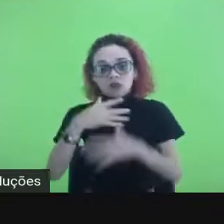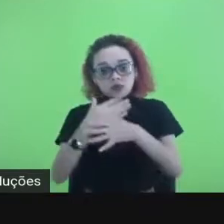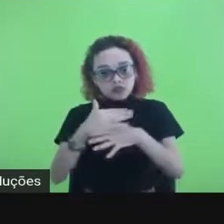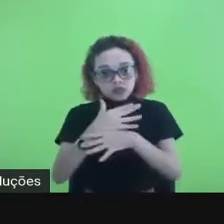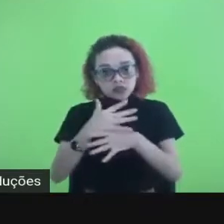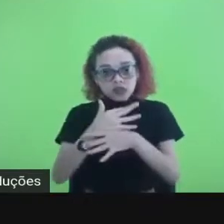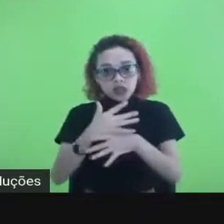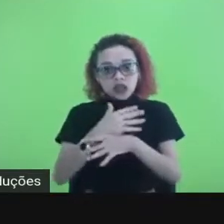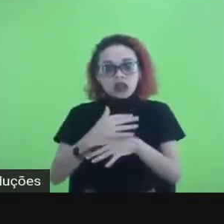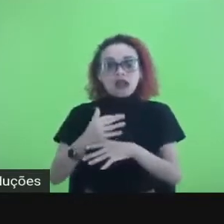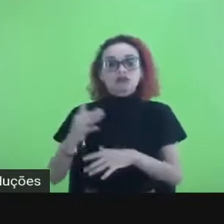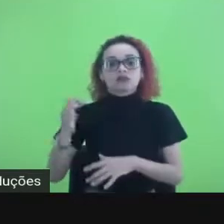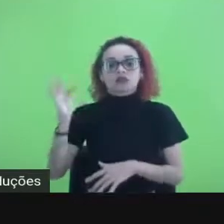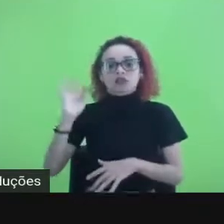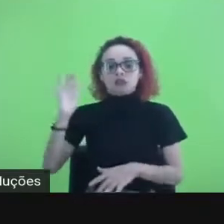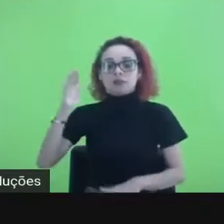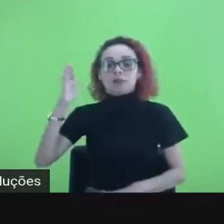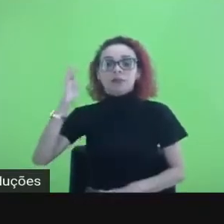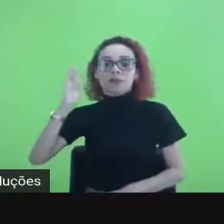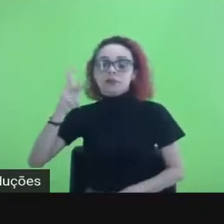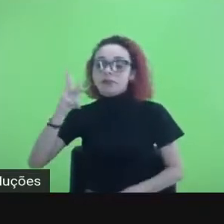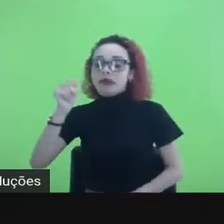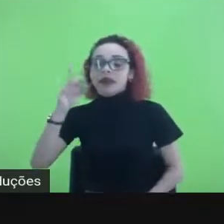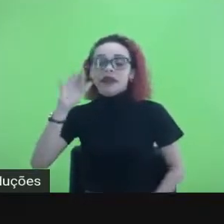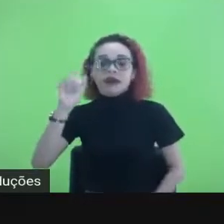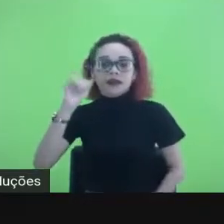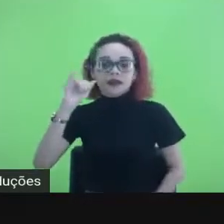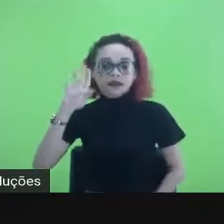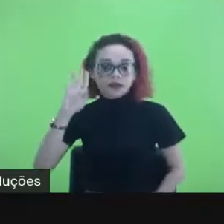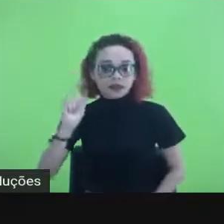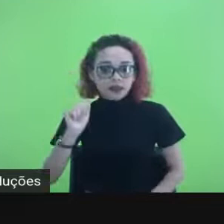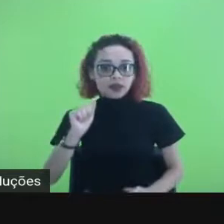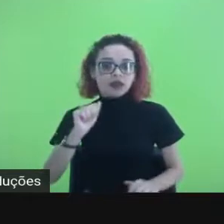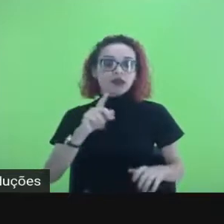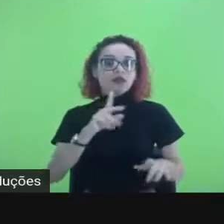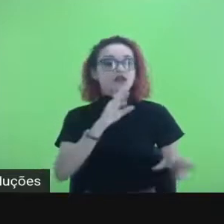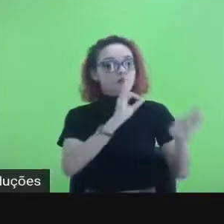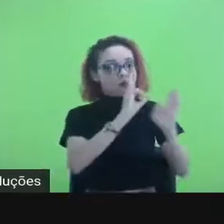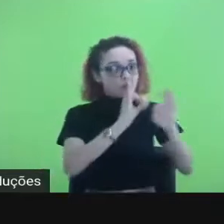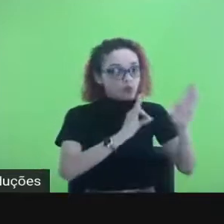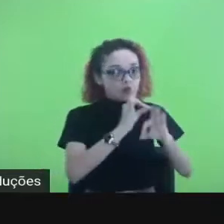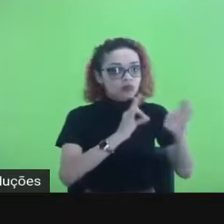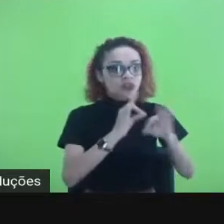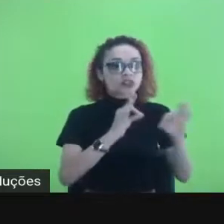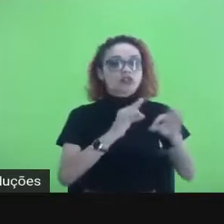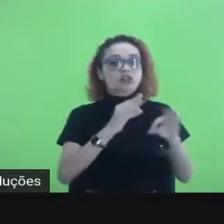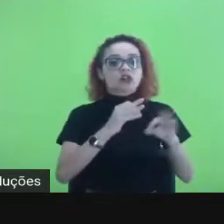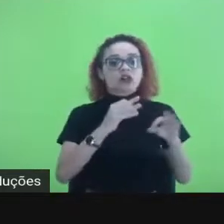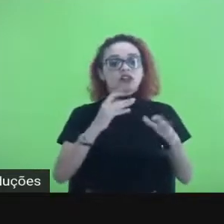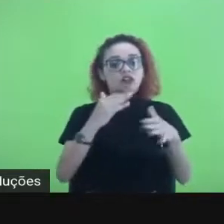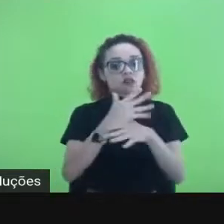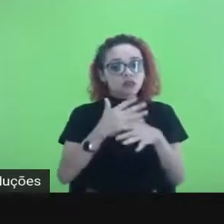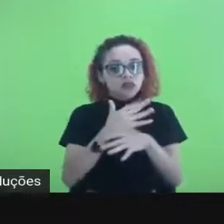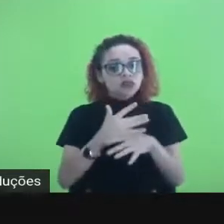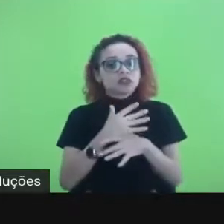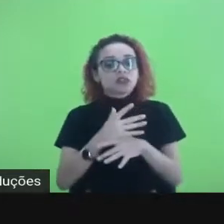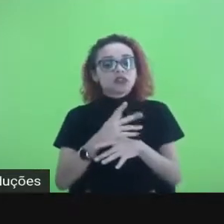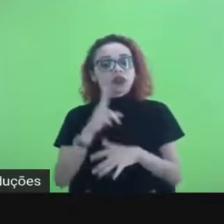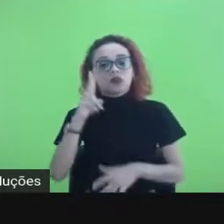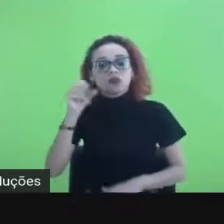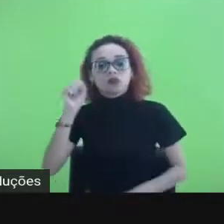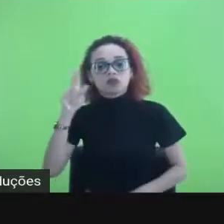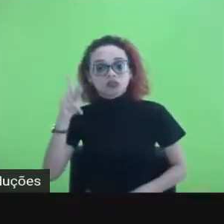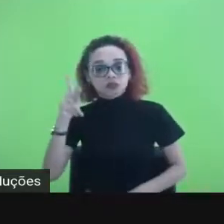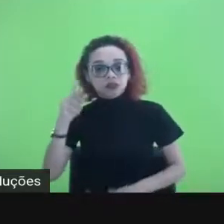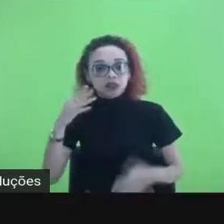Universidade do Vale do Paraíba, com especialização em Planejamento e Gestão Urbana pela FAUSP. Atualmente, a Emily ela é